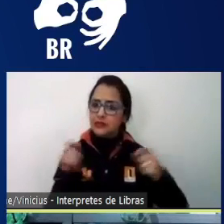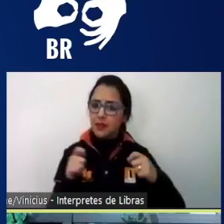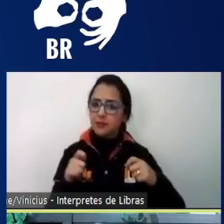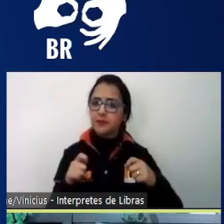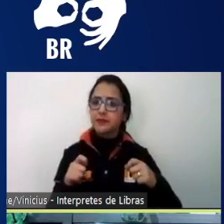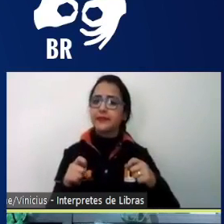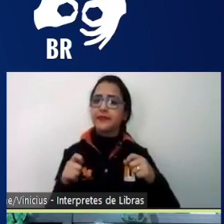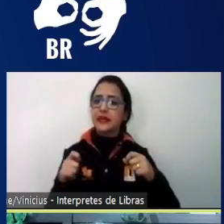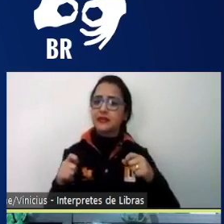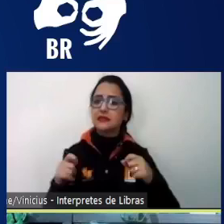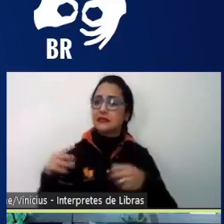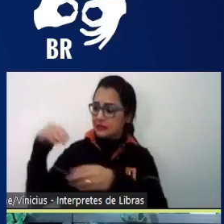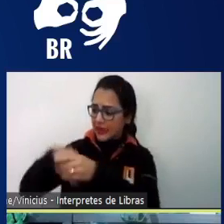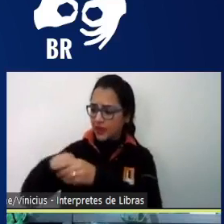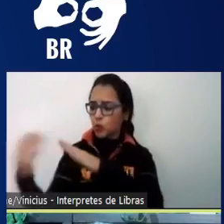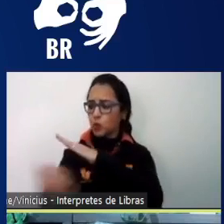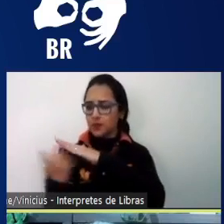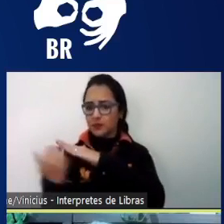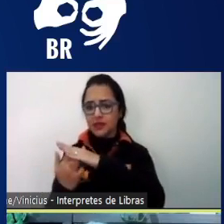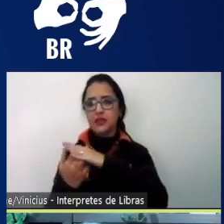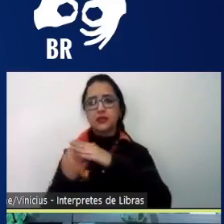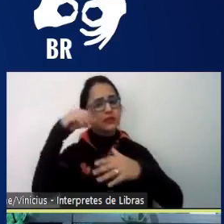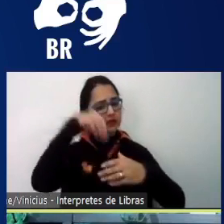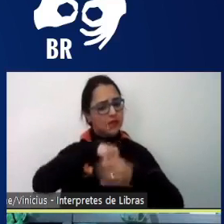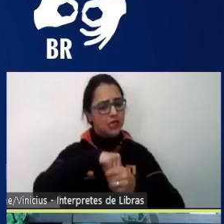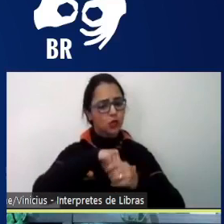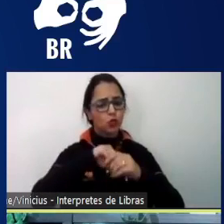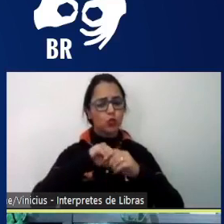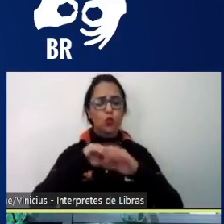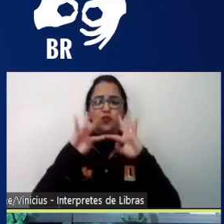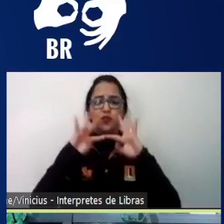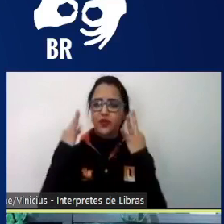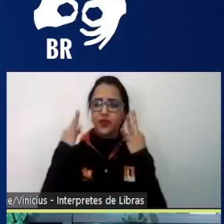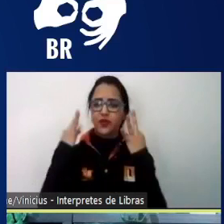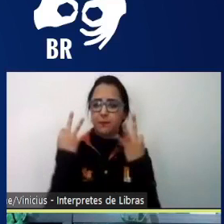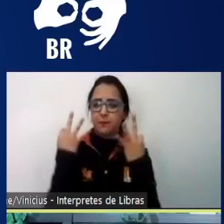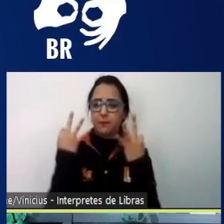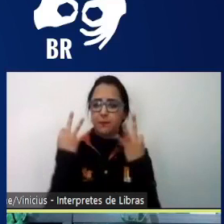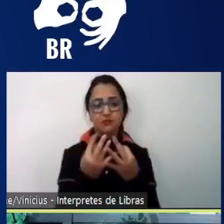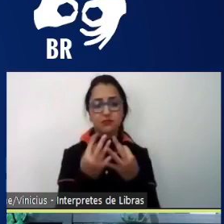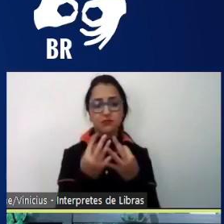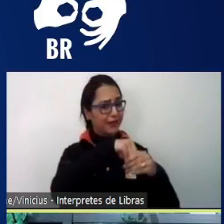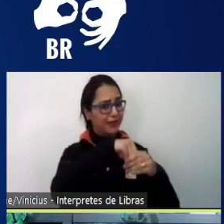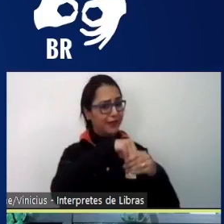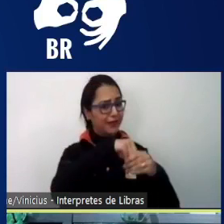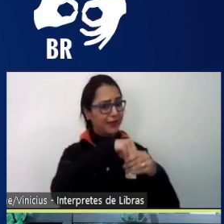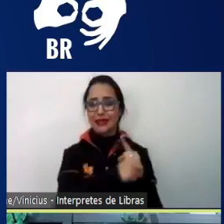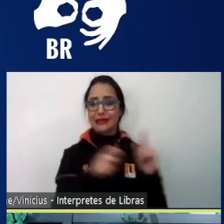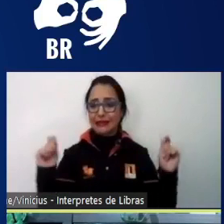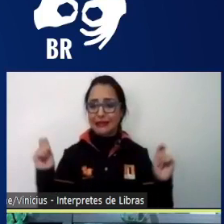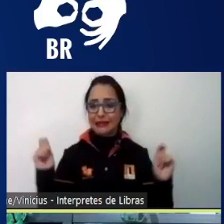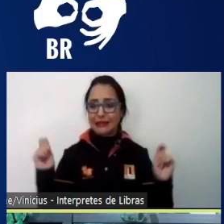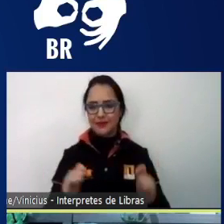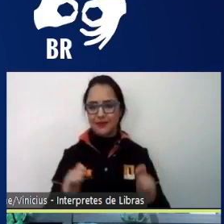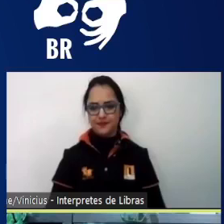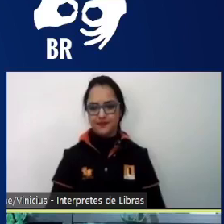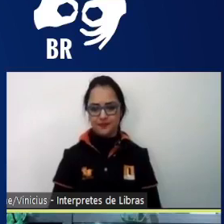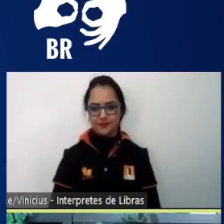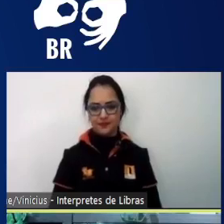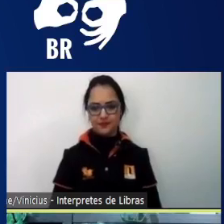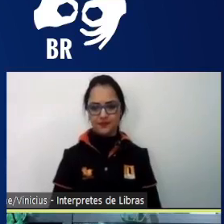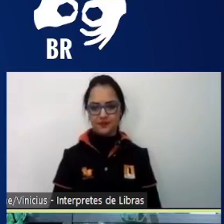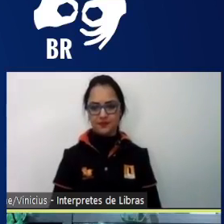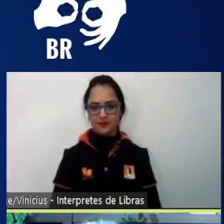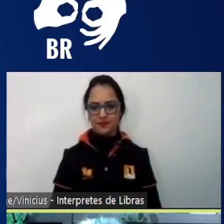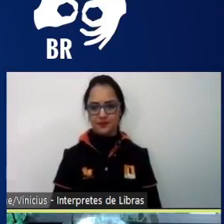dentro das equipes, dentro das famílias, dentro da sociedade. Um indivíduo terá um sentimento